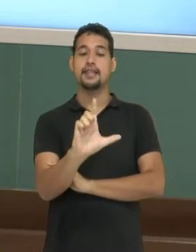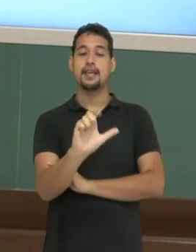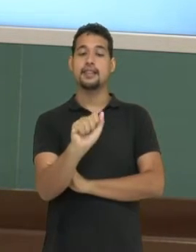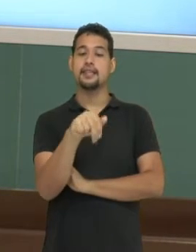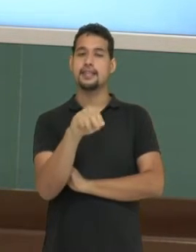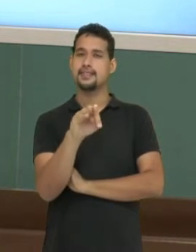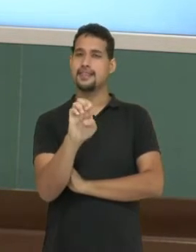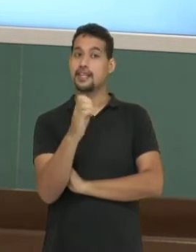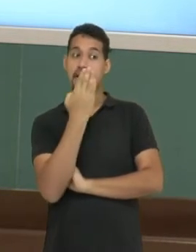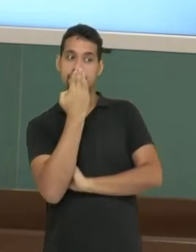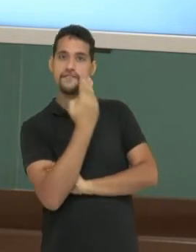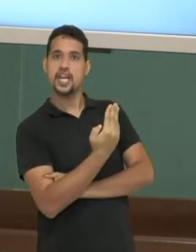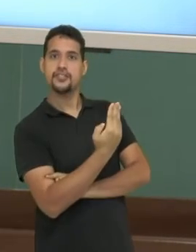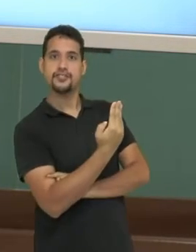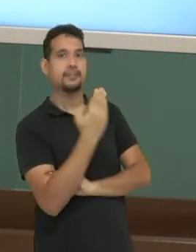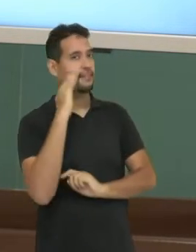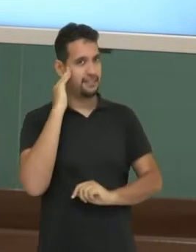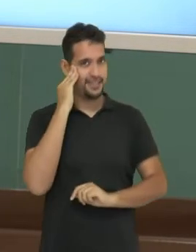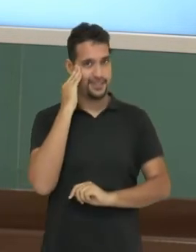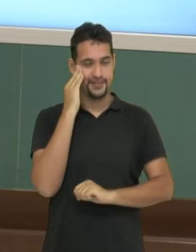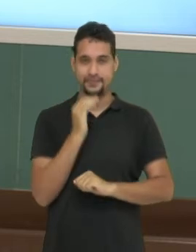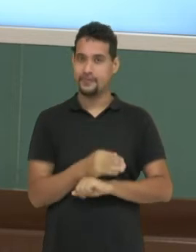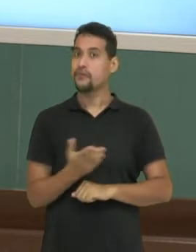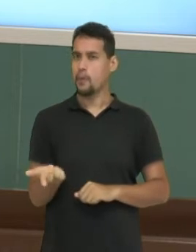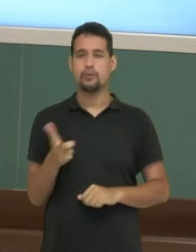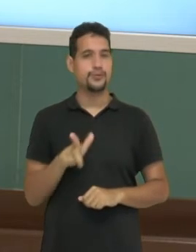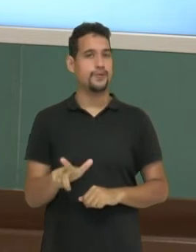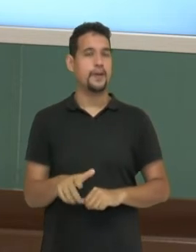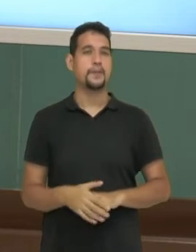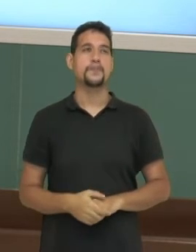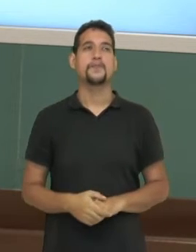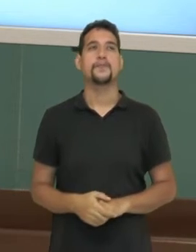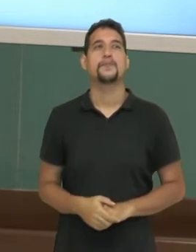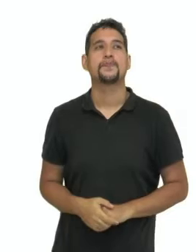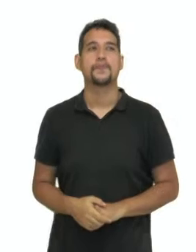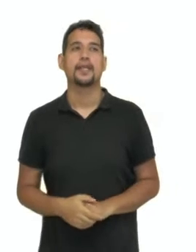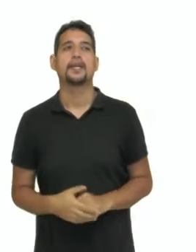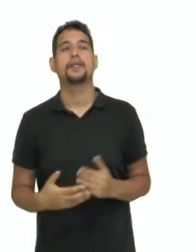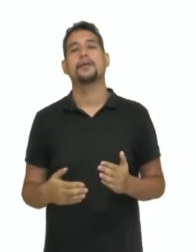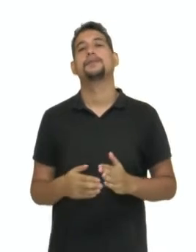acordo? Podemos seguir entonces. Aquí, las